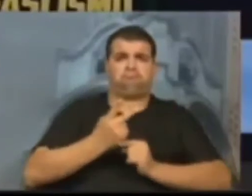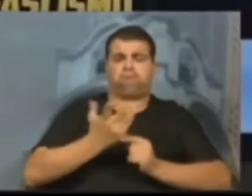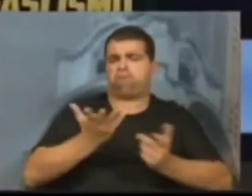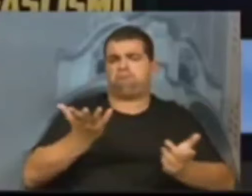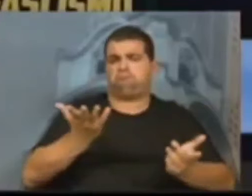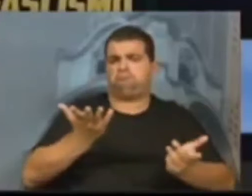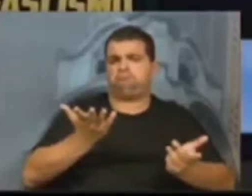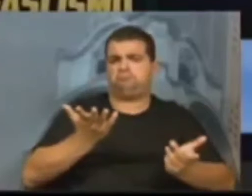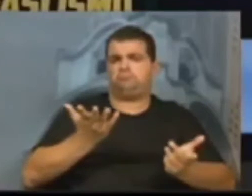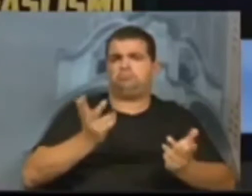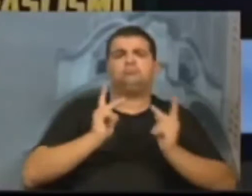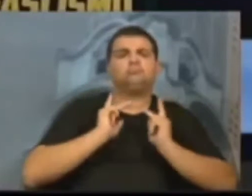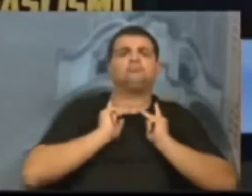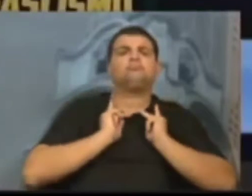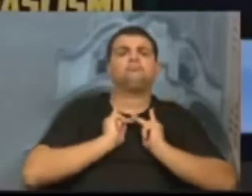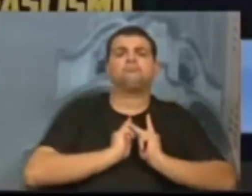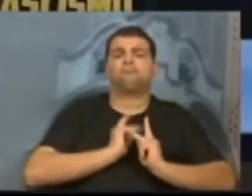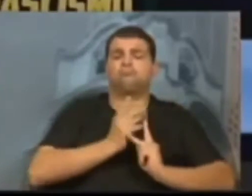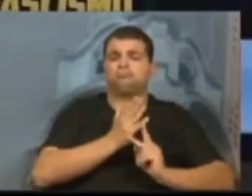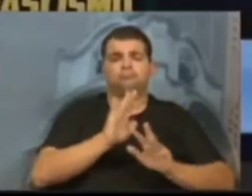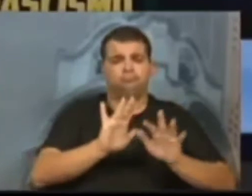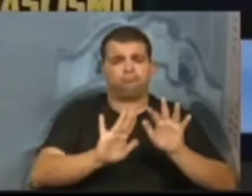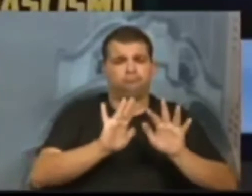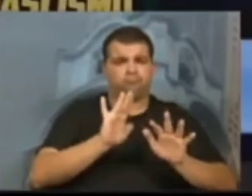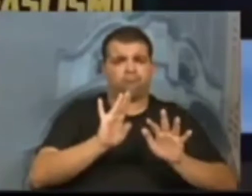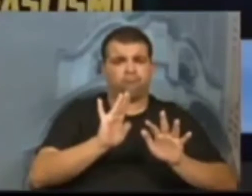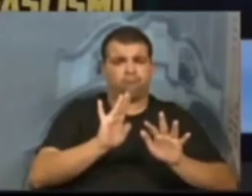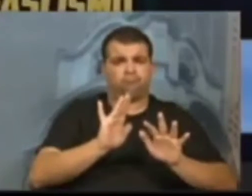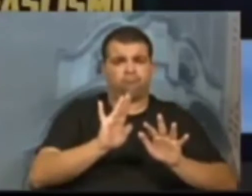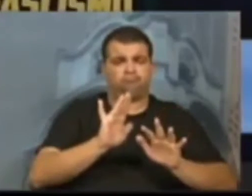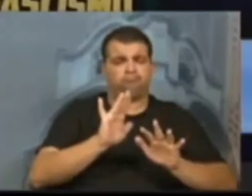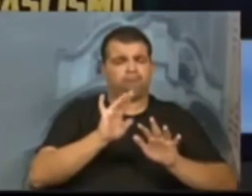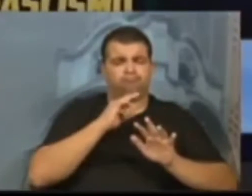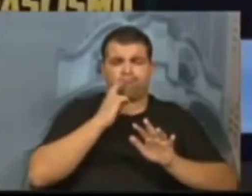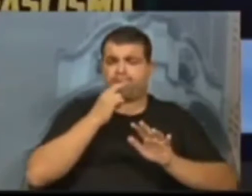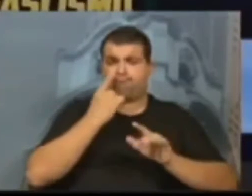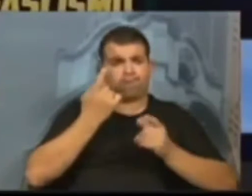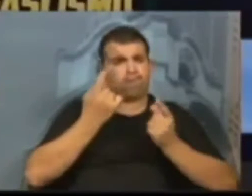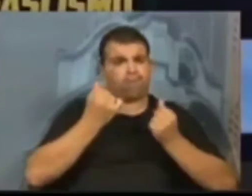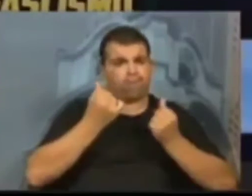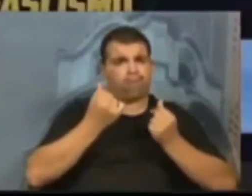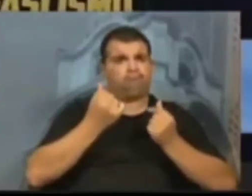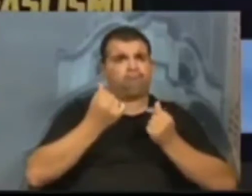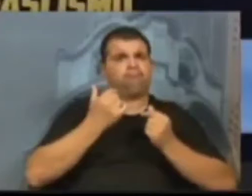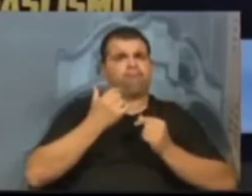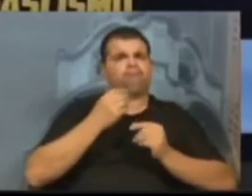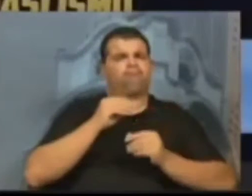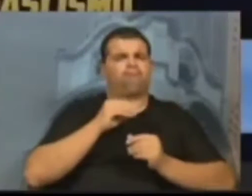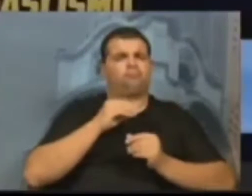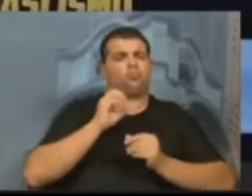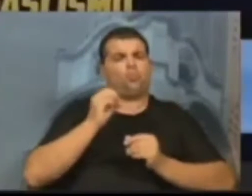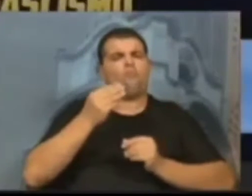muitas vezes essas pessoas ficam em condições econômicas muito precárias.